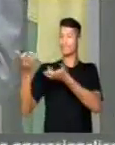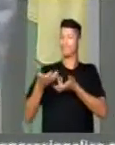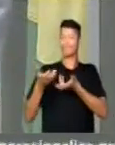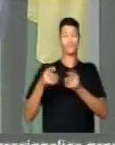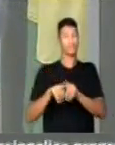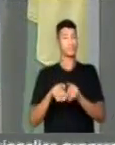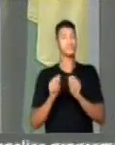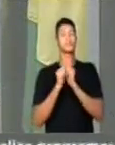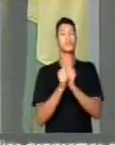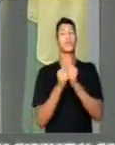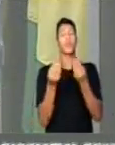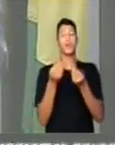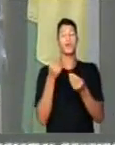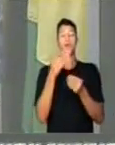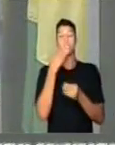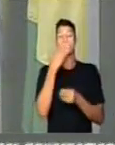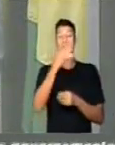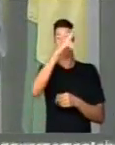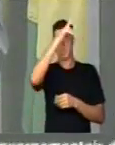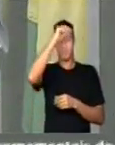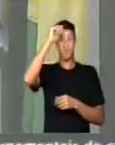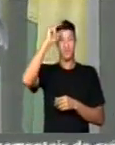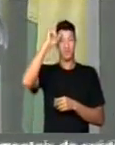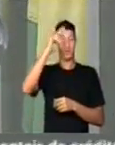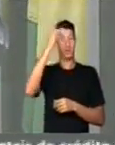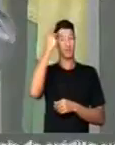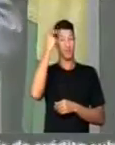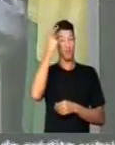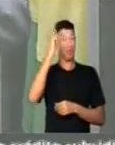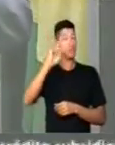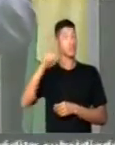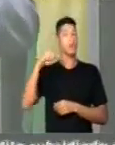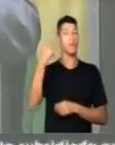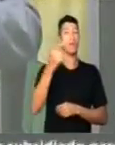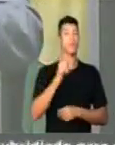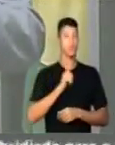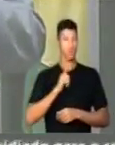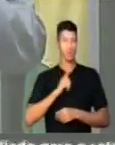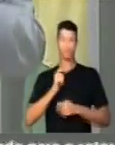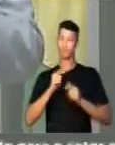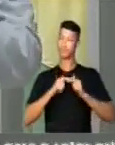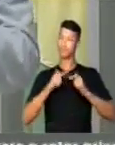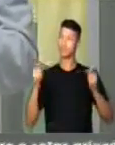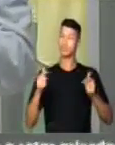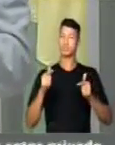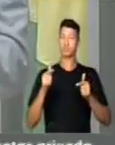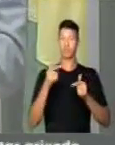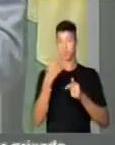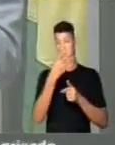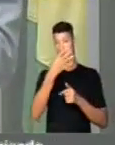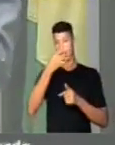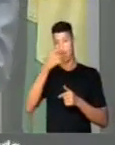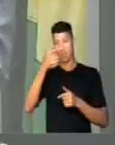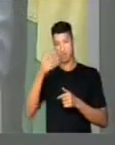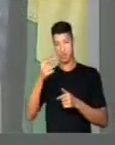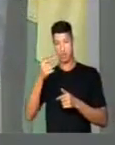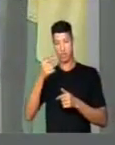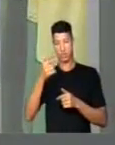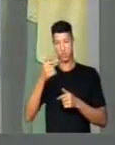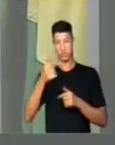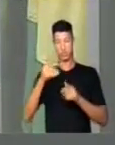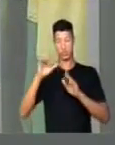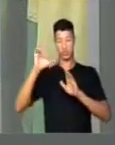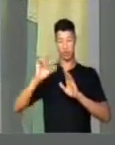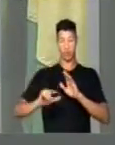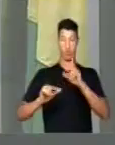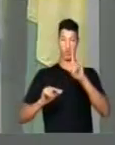compensação, como está pedindo a Prefeitura de São Paulo. Depois de ter esse privilégio de 47 de redução